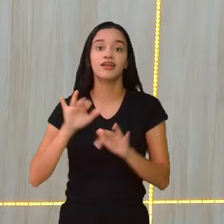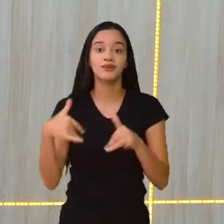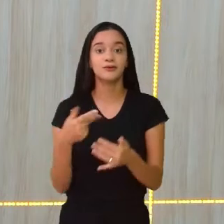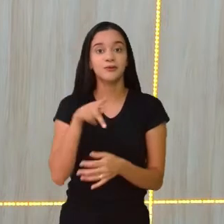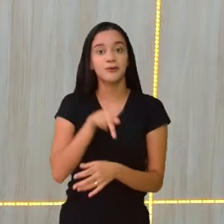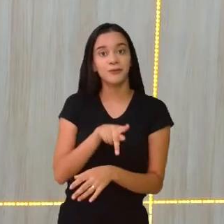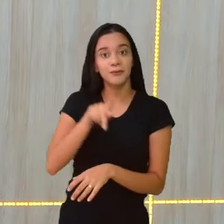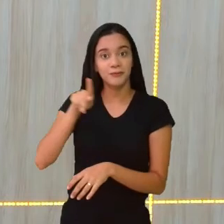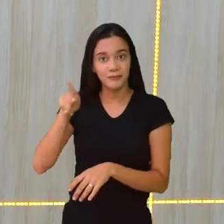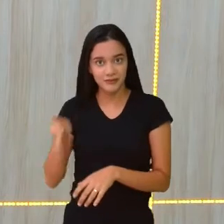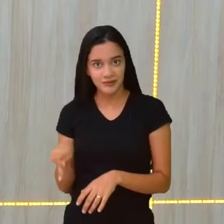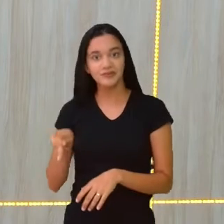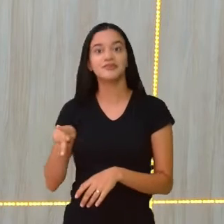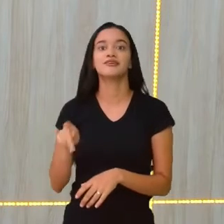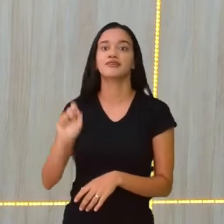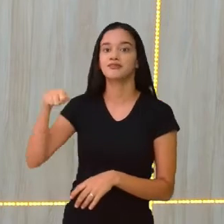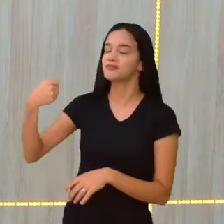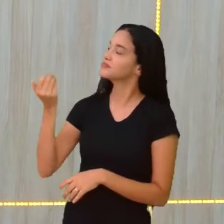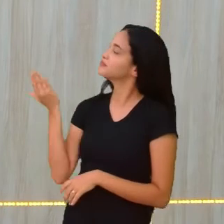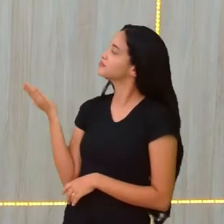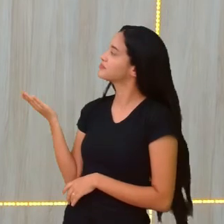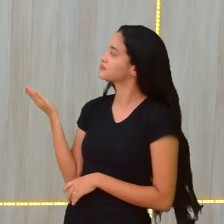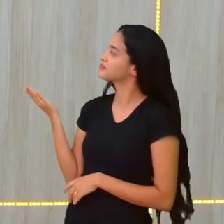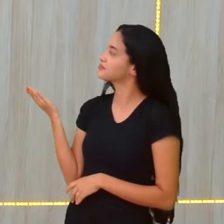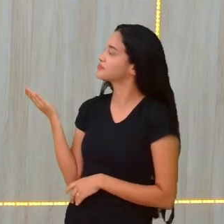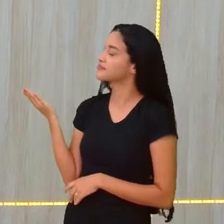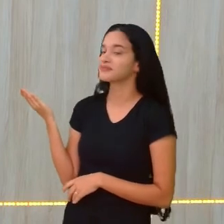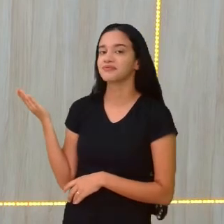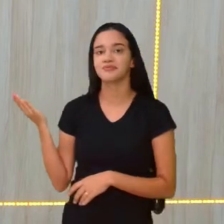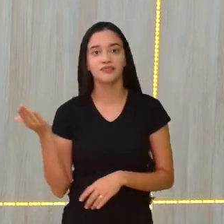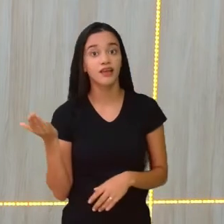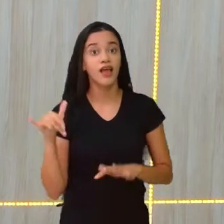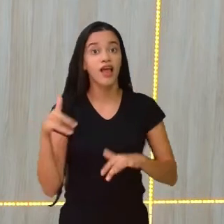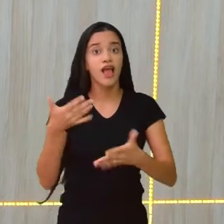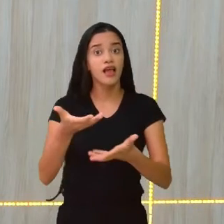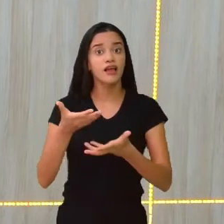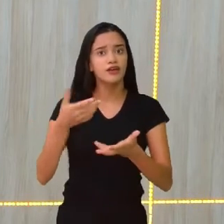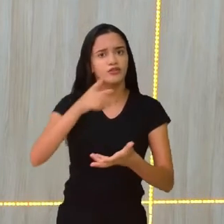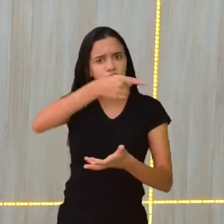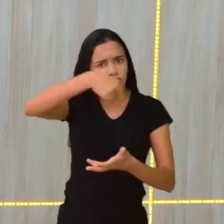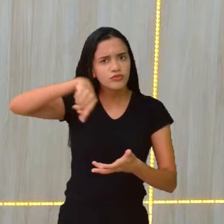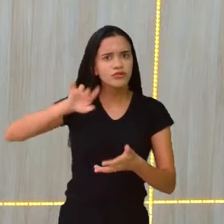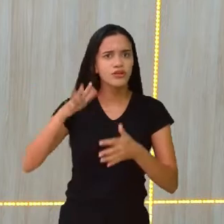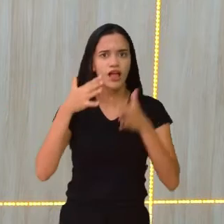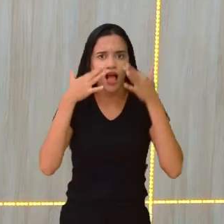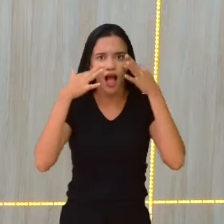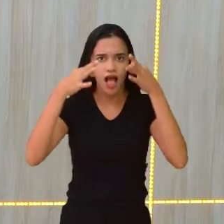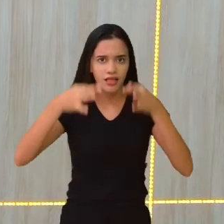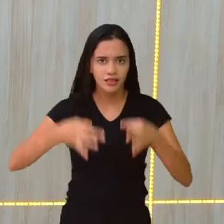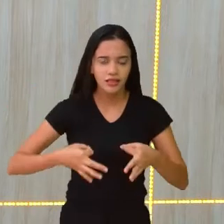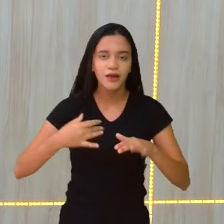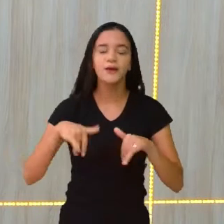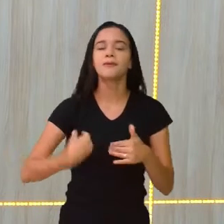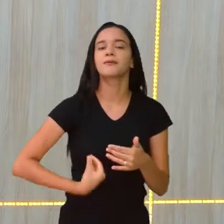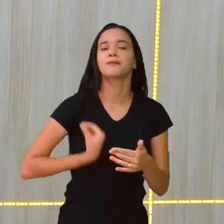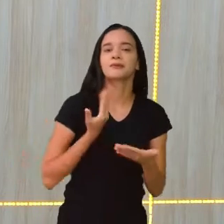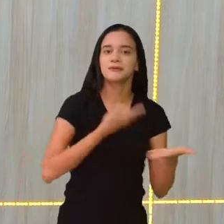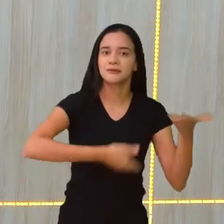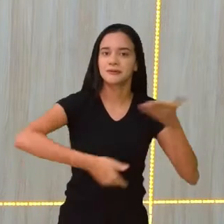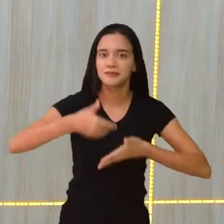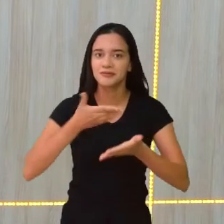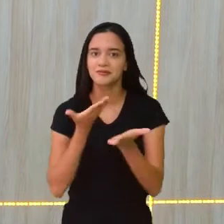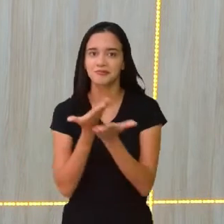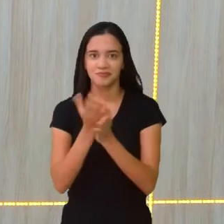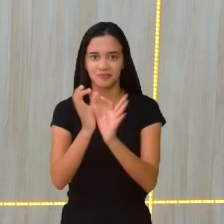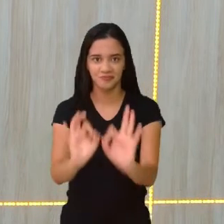a professora Cláudia Andrade Albuquerque, este é o meu sinal. E quero que vocês já estejam bem atentos para participar da nossa aula,